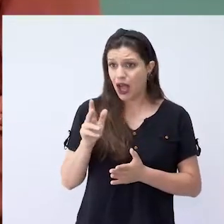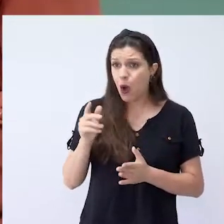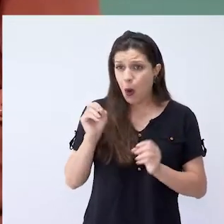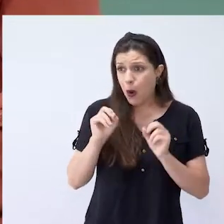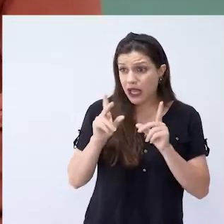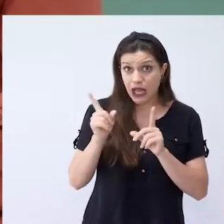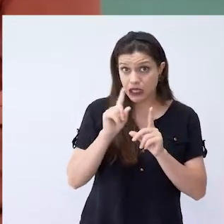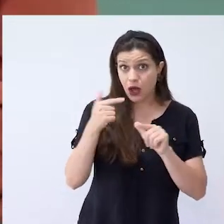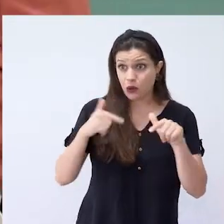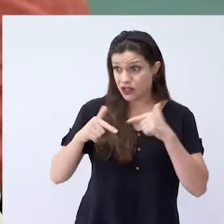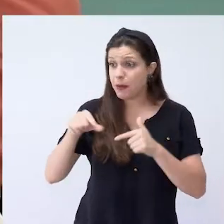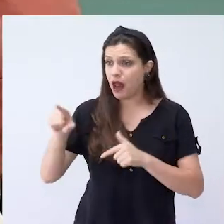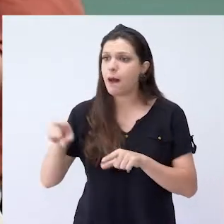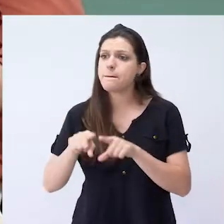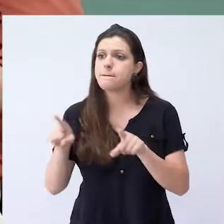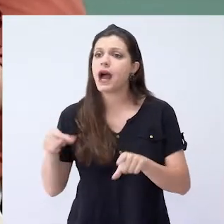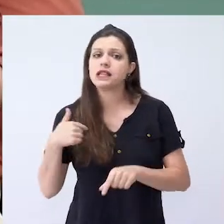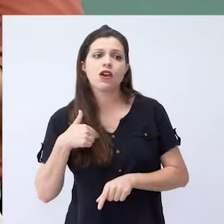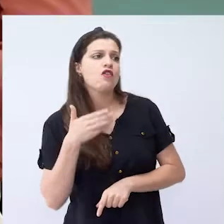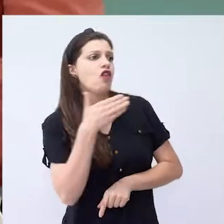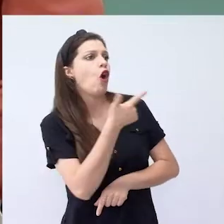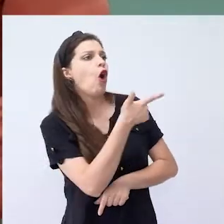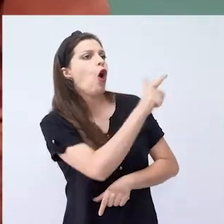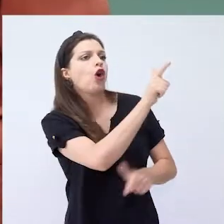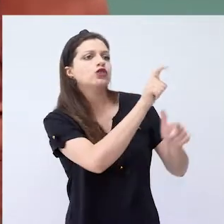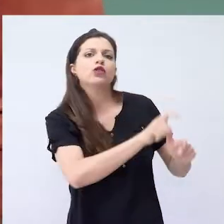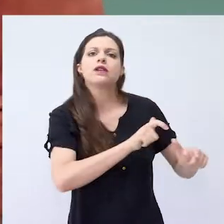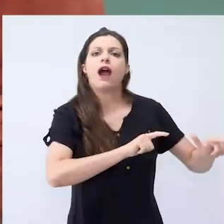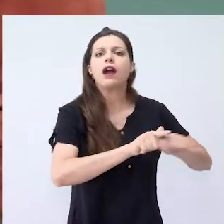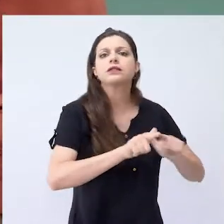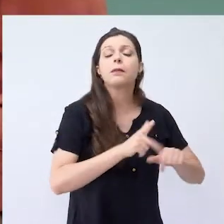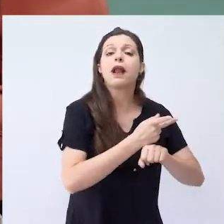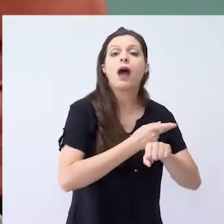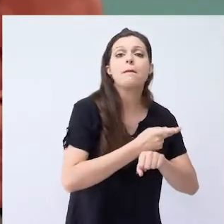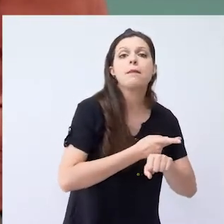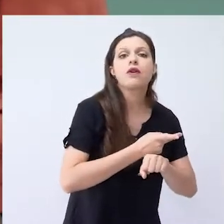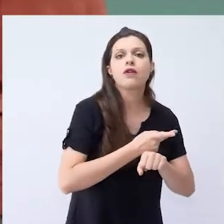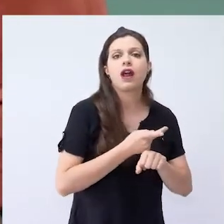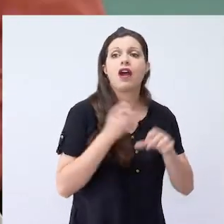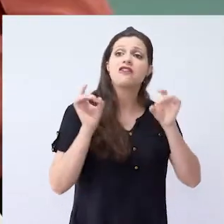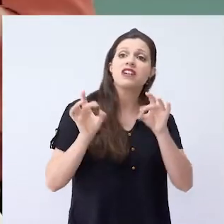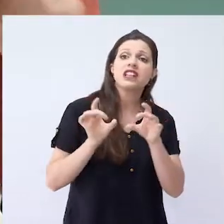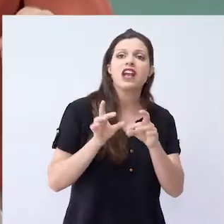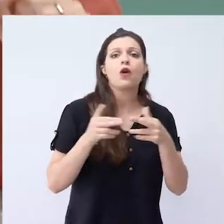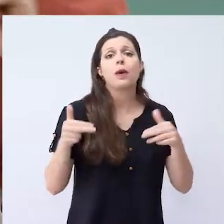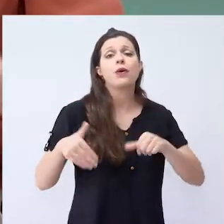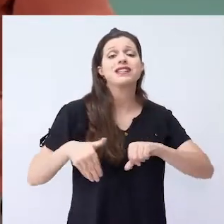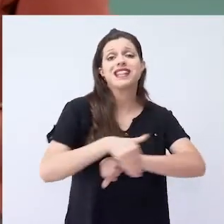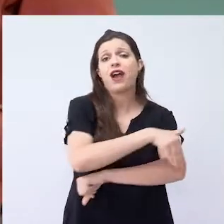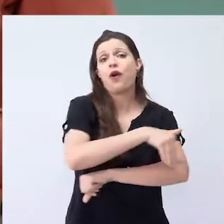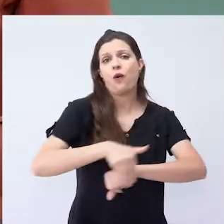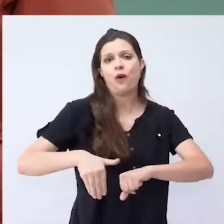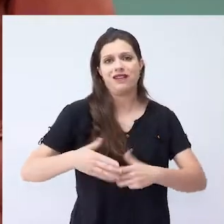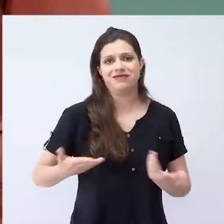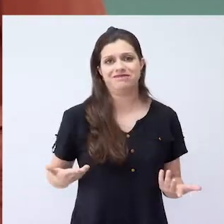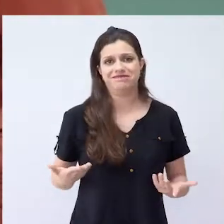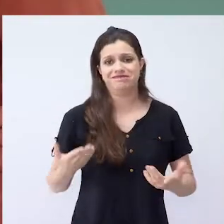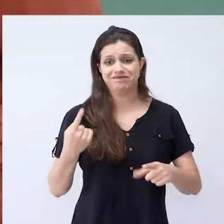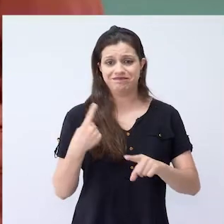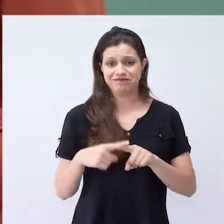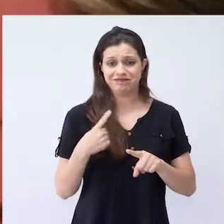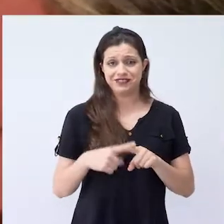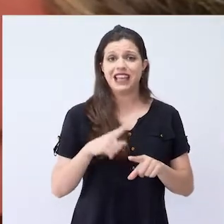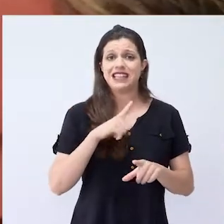vezes ele vai sair da lanchonete e vai para o Lava Jato na semana seguinte. Ou ele vai sair do Lava Jato e vai vender alguma coisa na